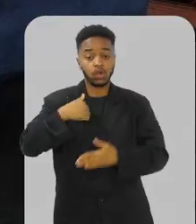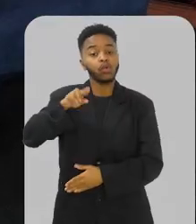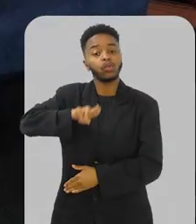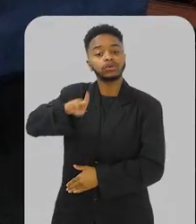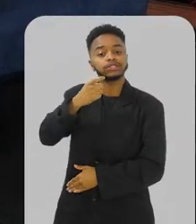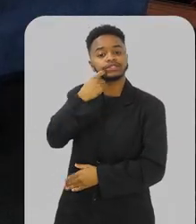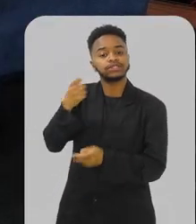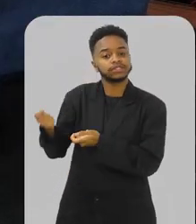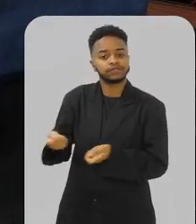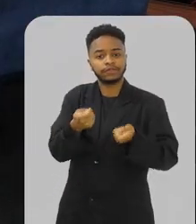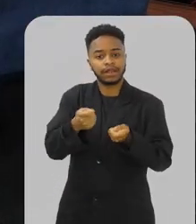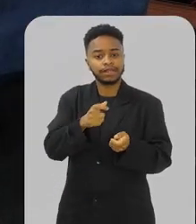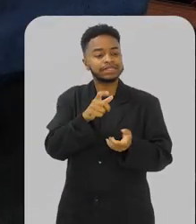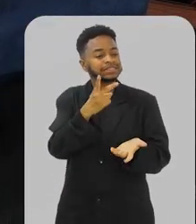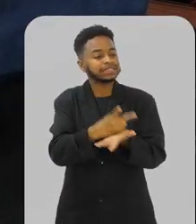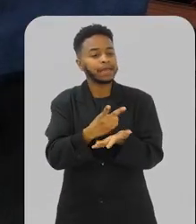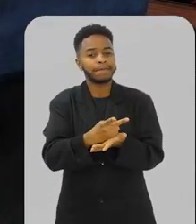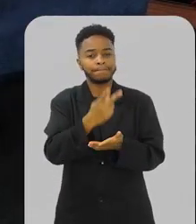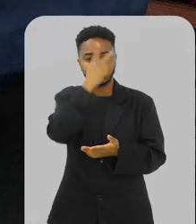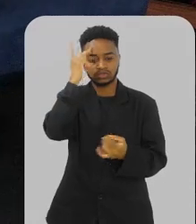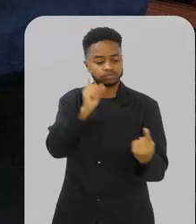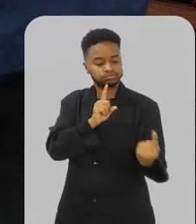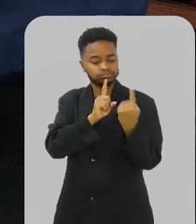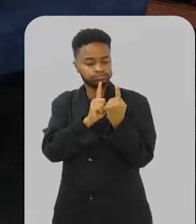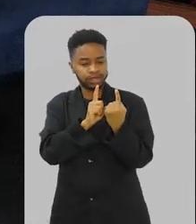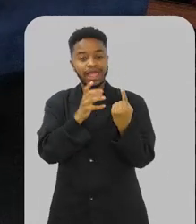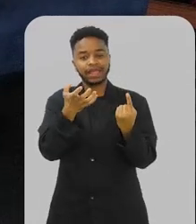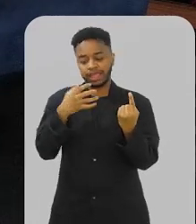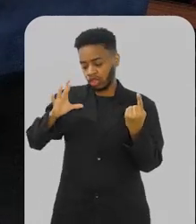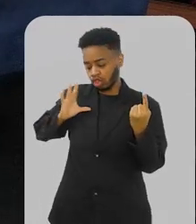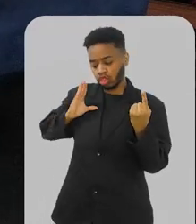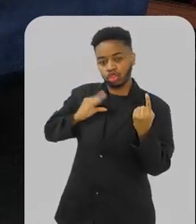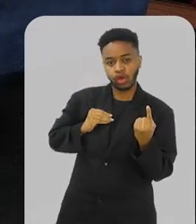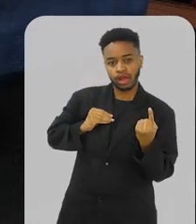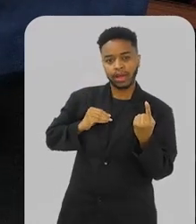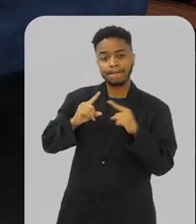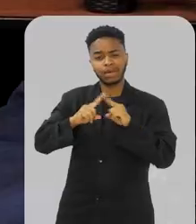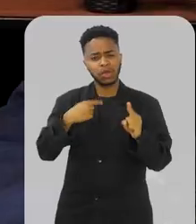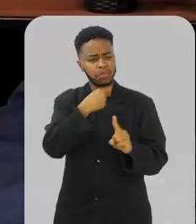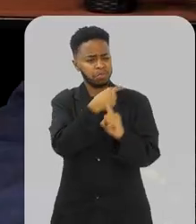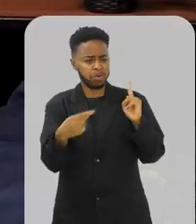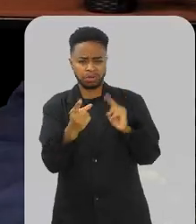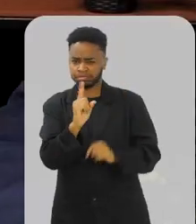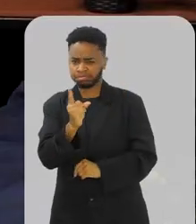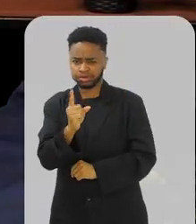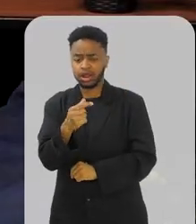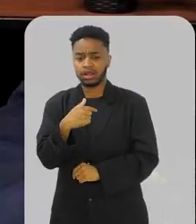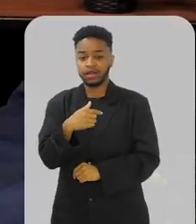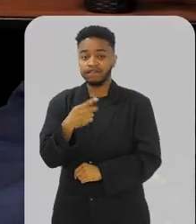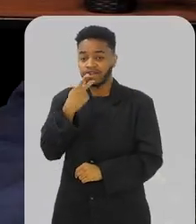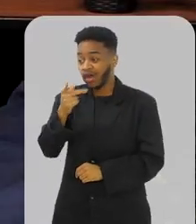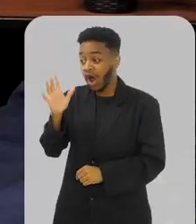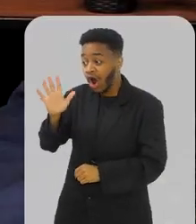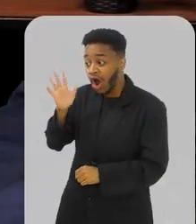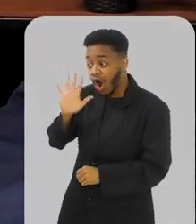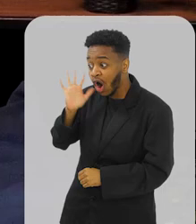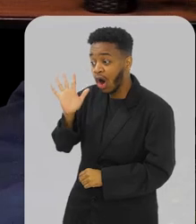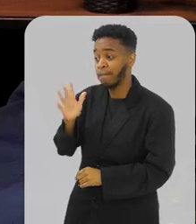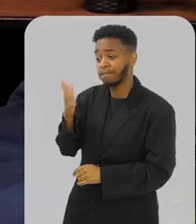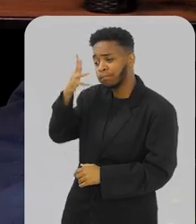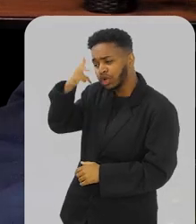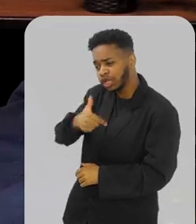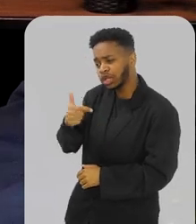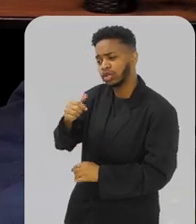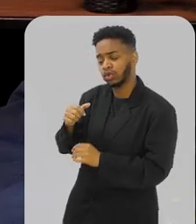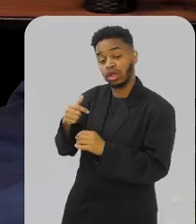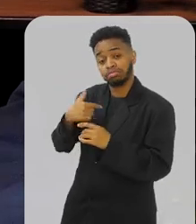uma pessoa que não queria botar a mão naquilo. Mas eu também não proibia, não. Nossa, que cordão bonito. Aí eu deixava botar a mão, quando acabava de botar,